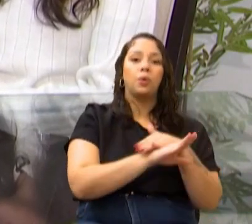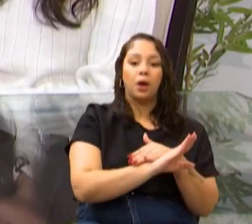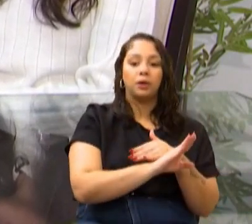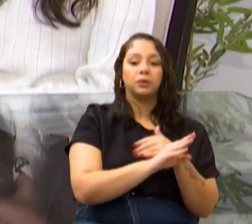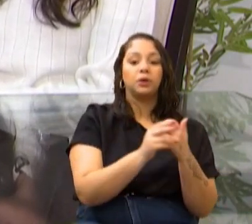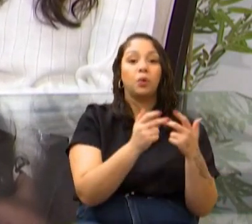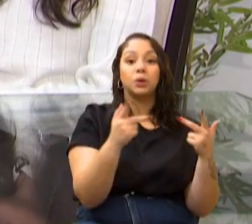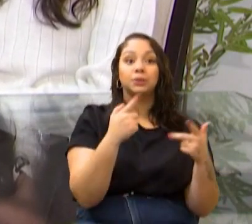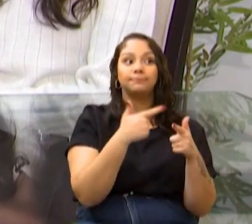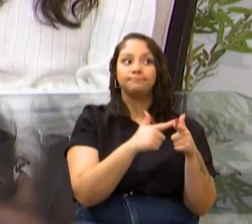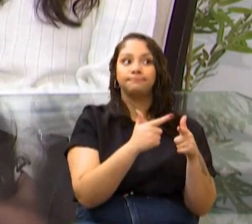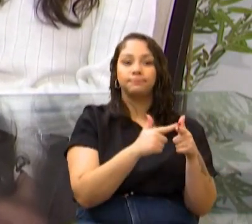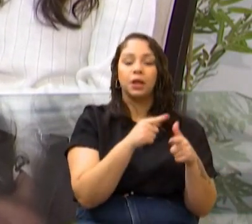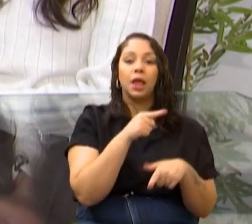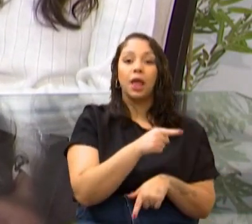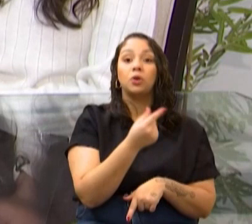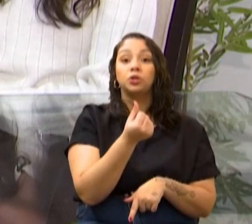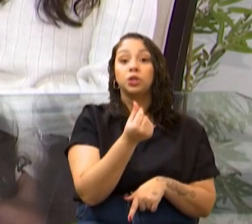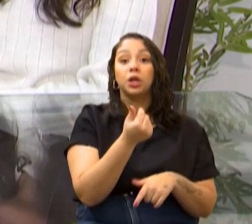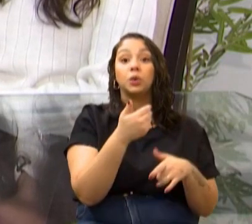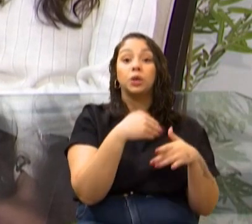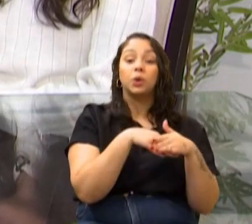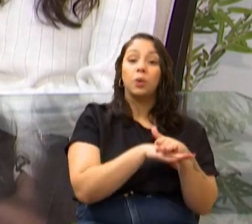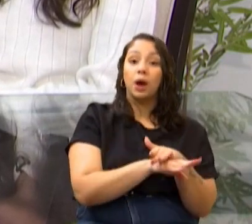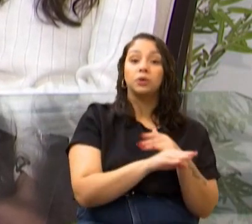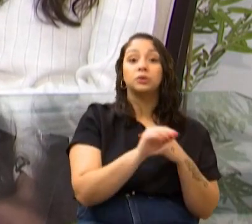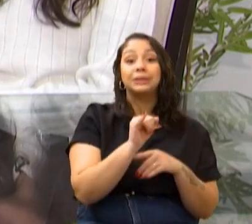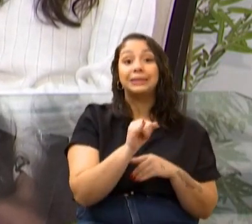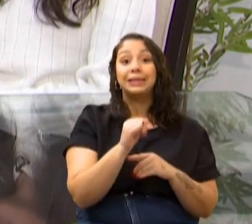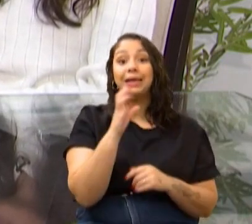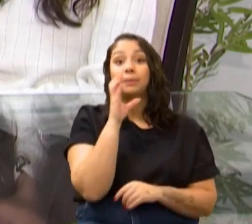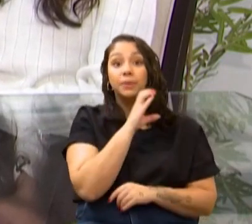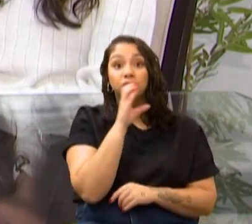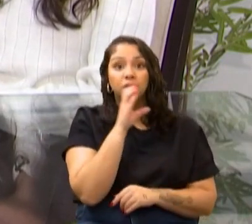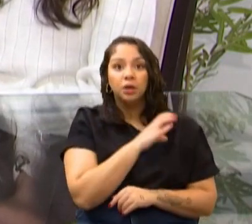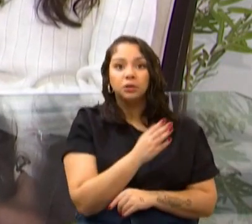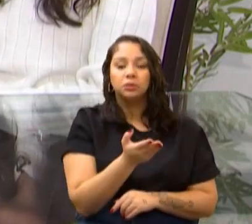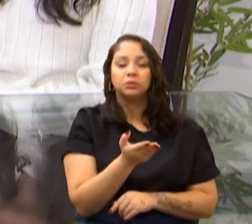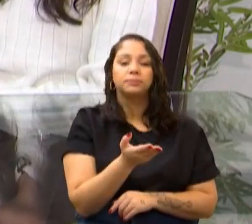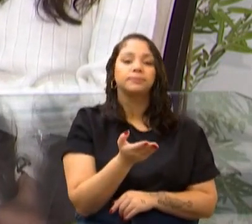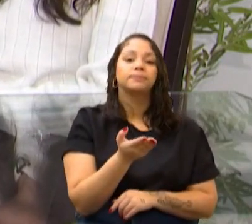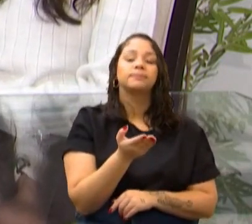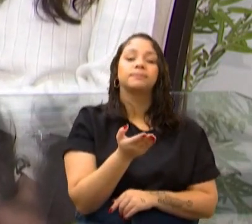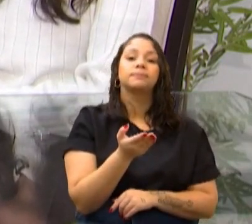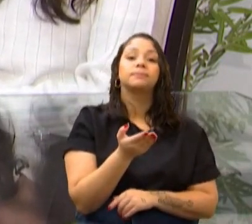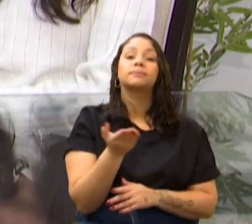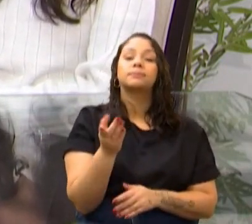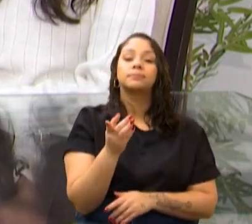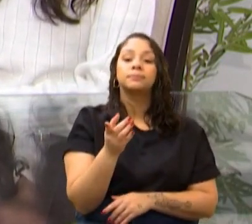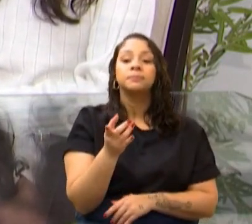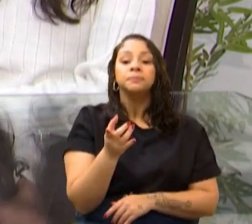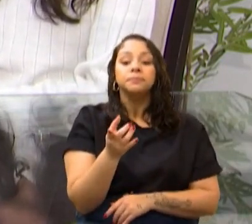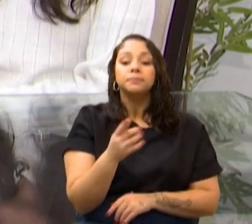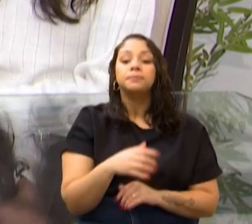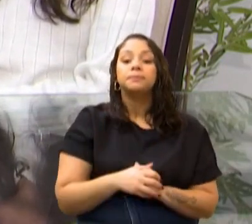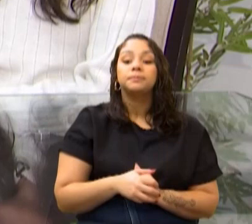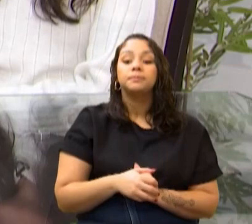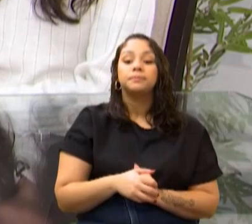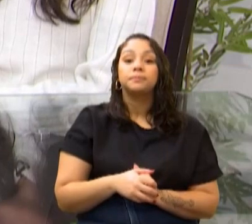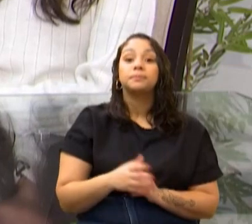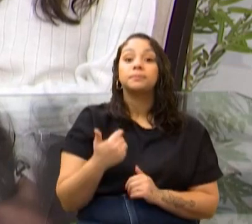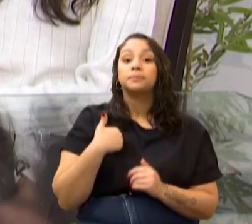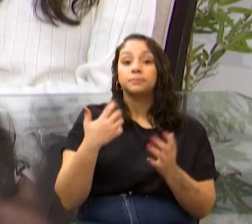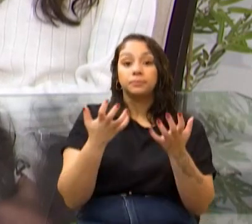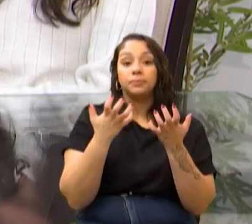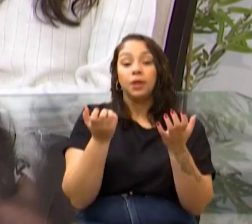10% a gente guarda para os imprevistos. É um dinheiro que a gente faz uma reserva para casos emergenciais. Então, eu